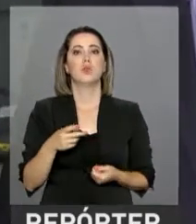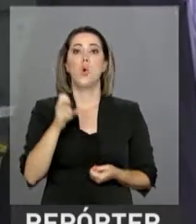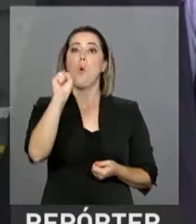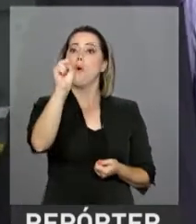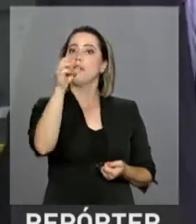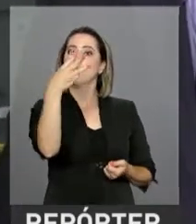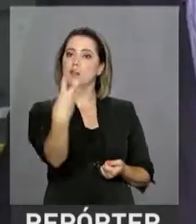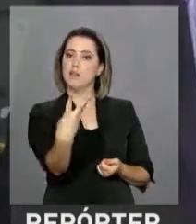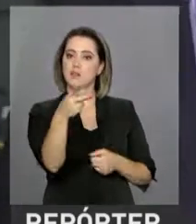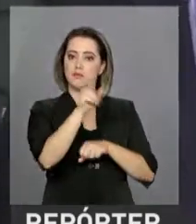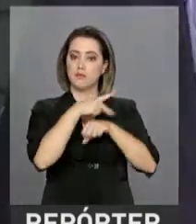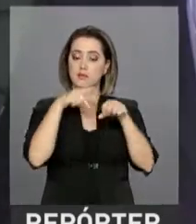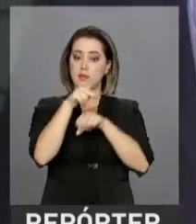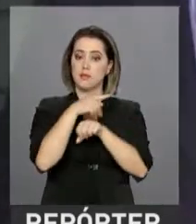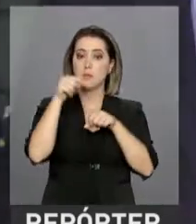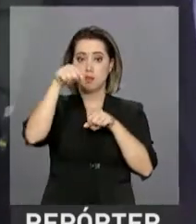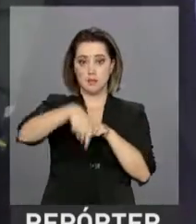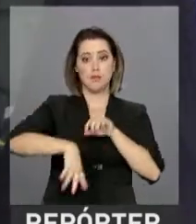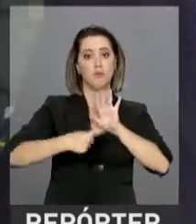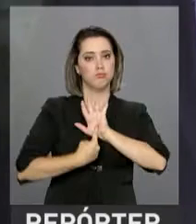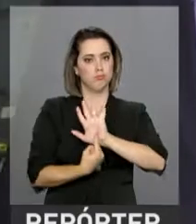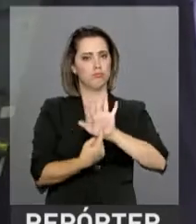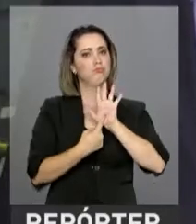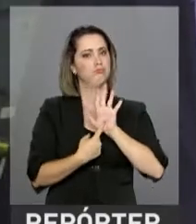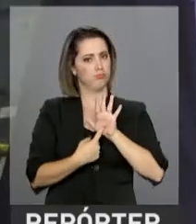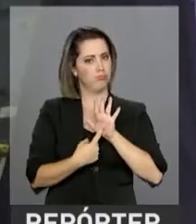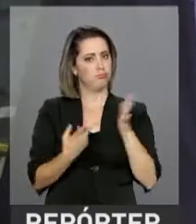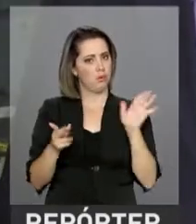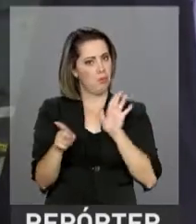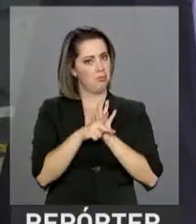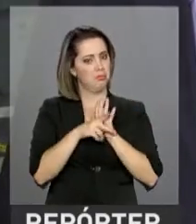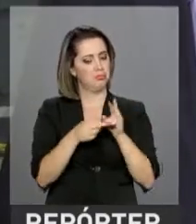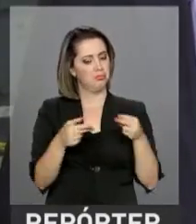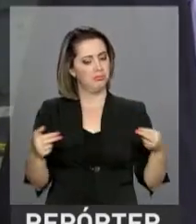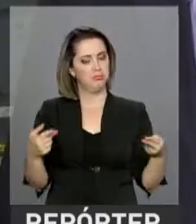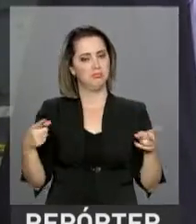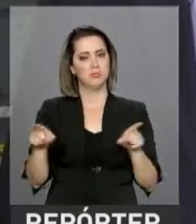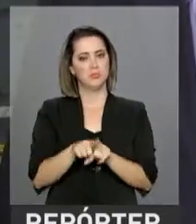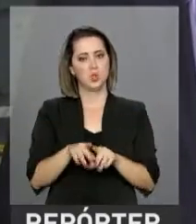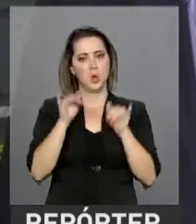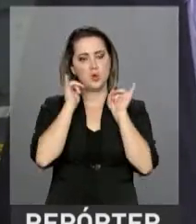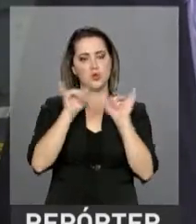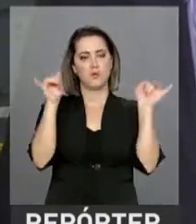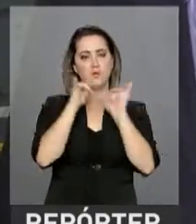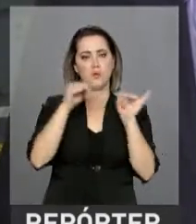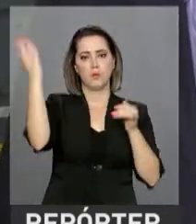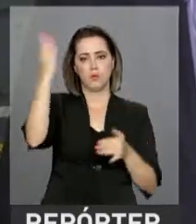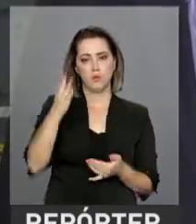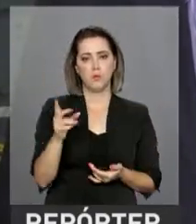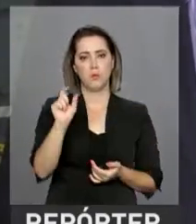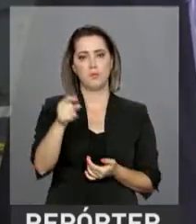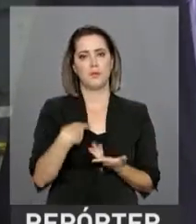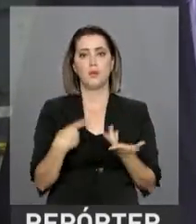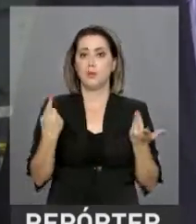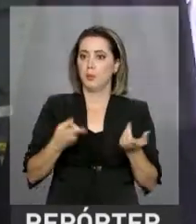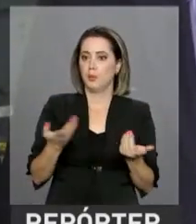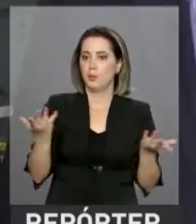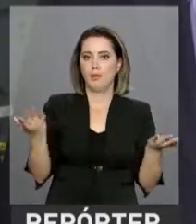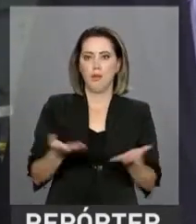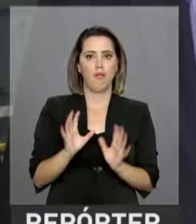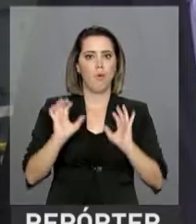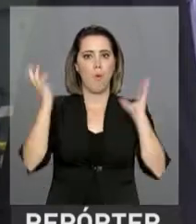83 países expõem na feira e naturalmente segunda muito país de uma feira desta natureza